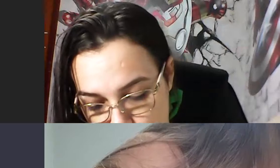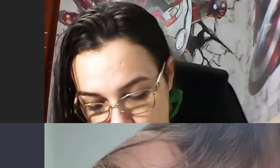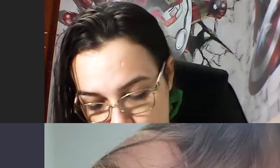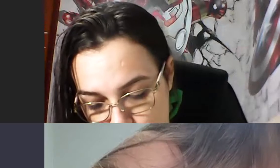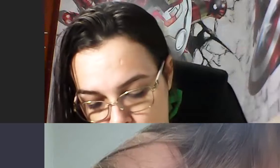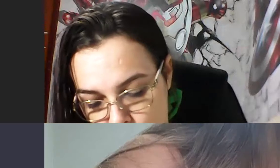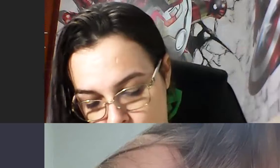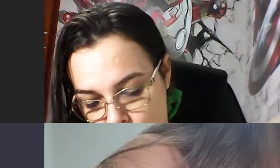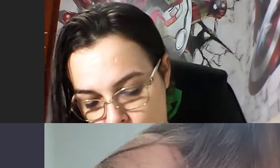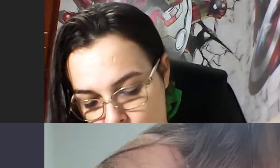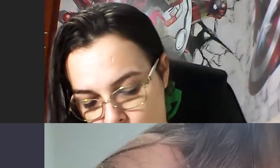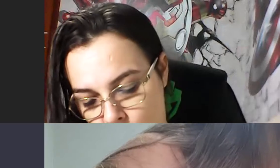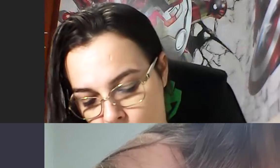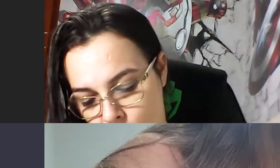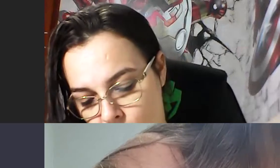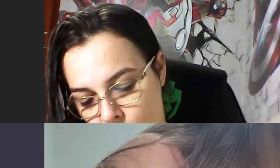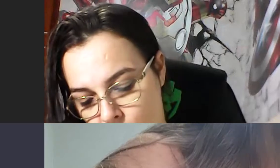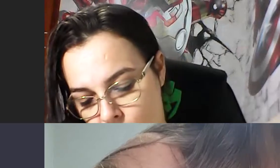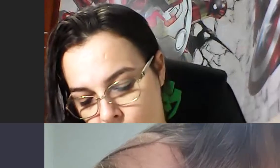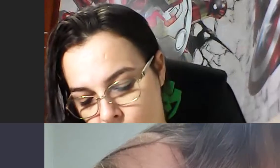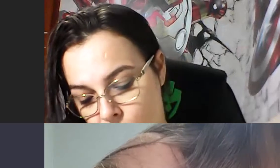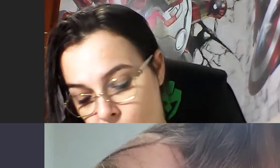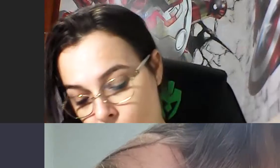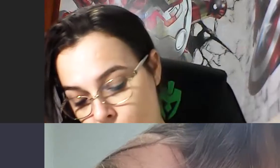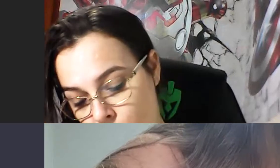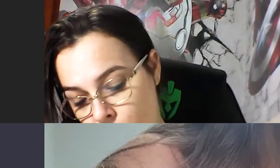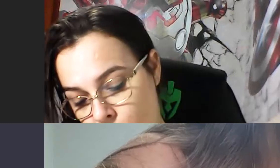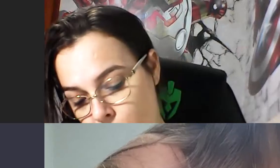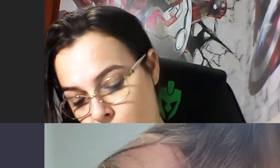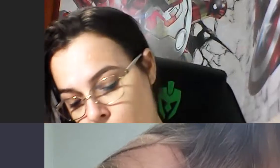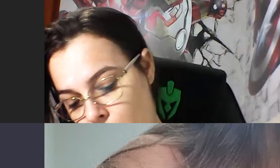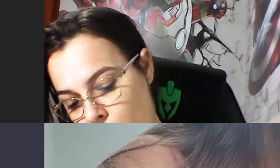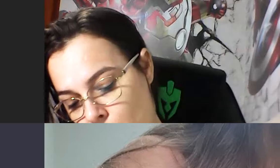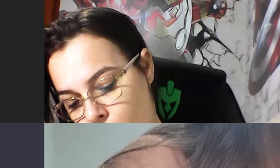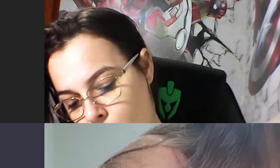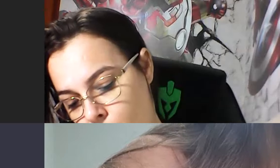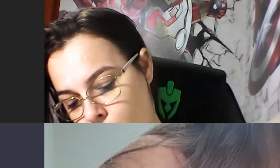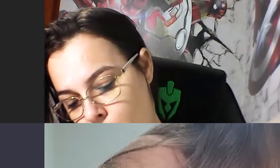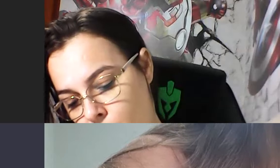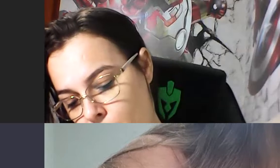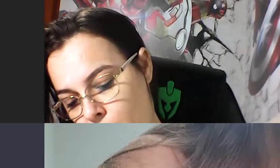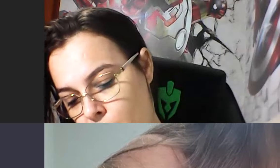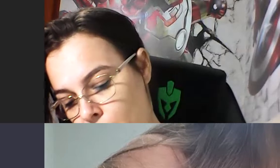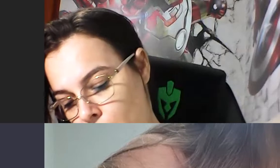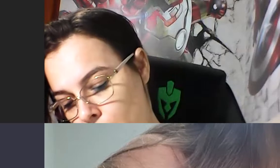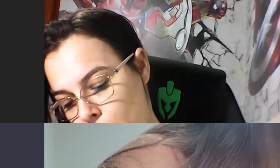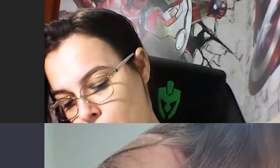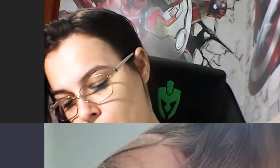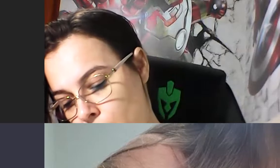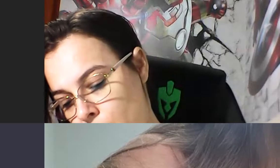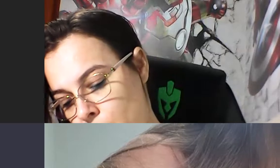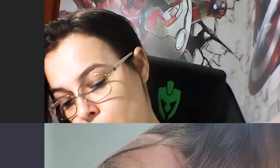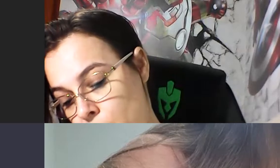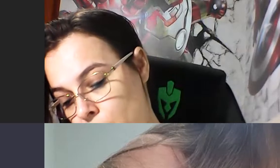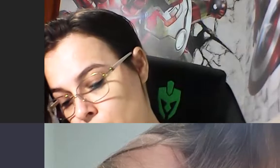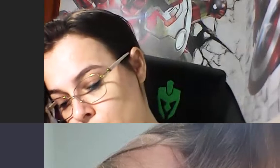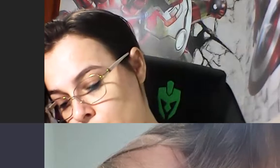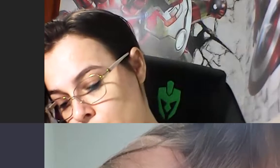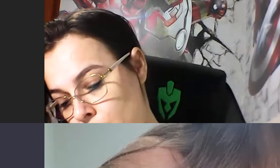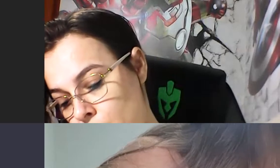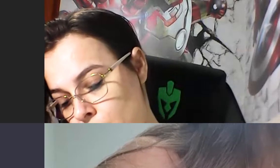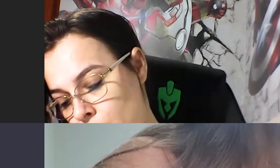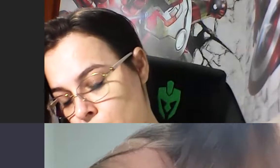genético, que contém um ou mais nucleolos. Então, a principal diferença entre uma e outra é